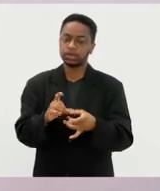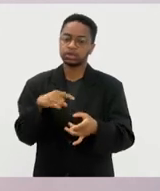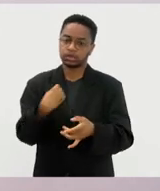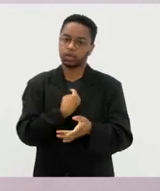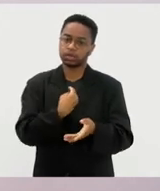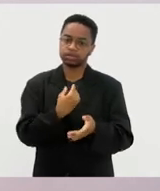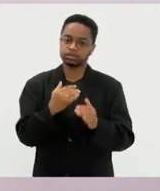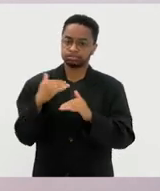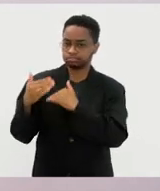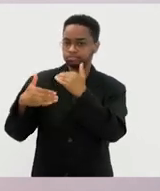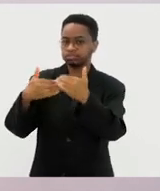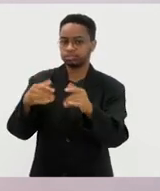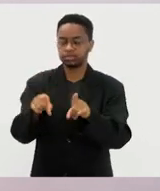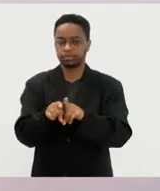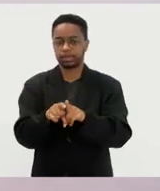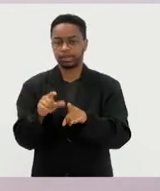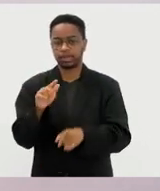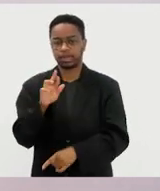RGA.